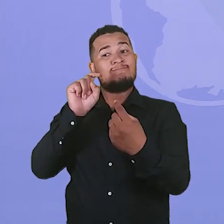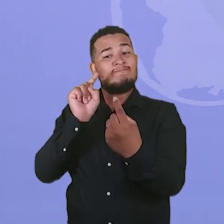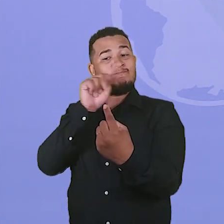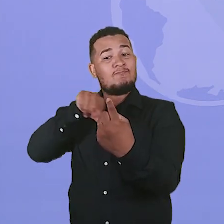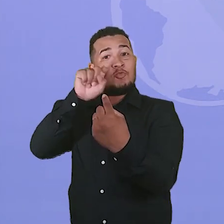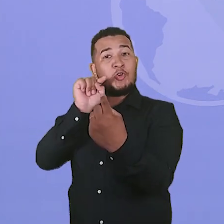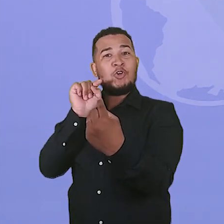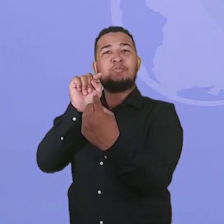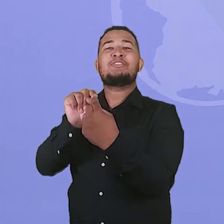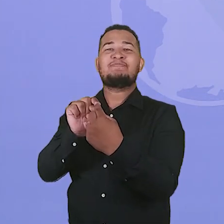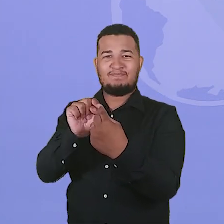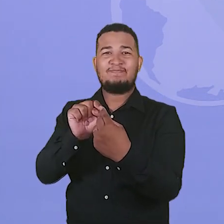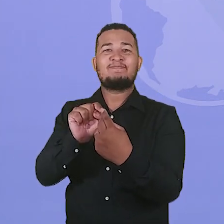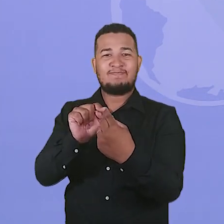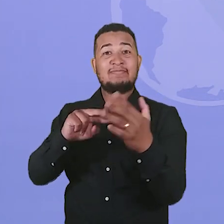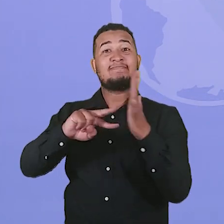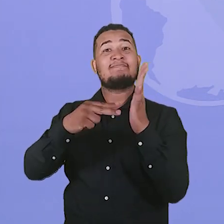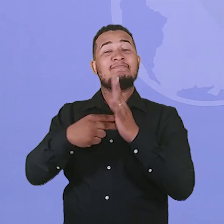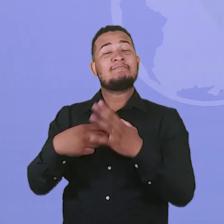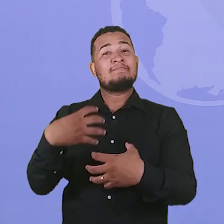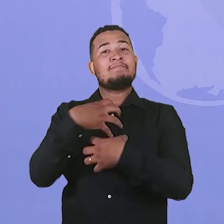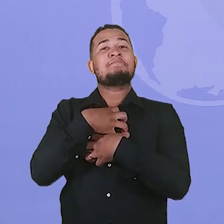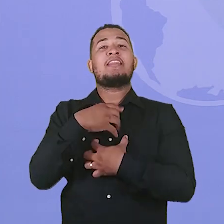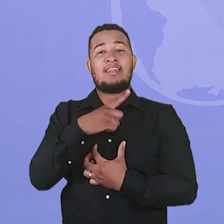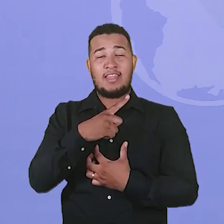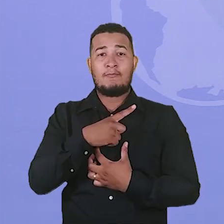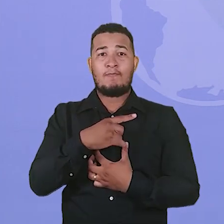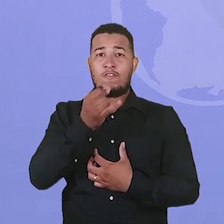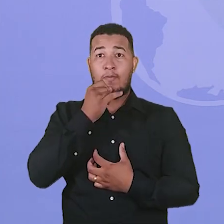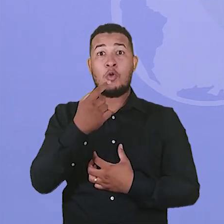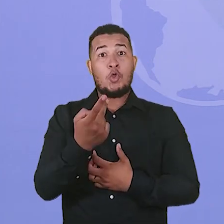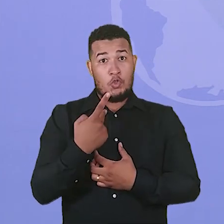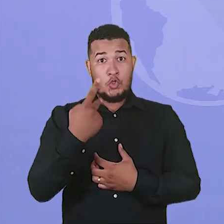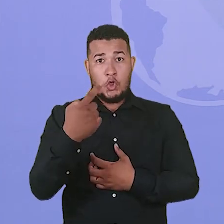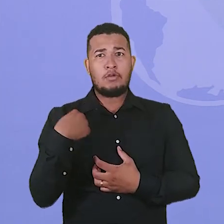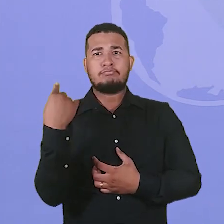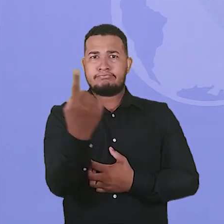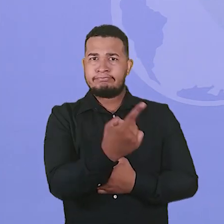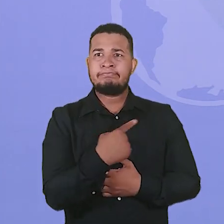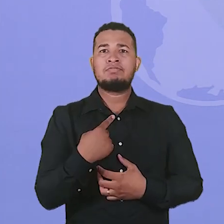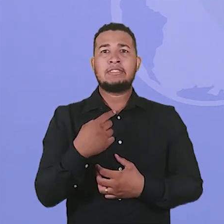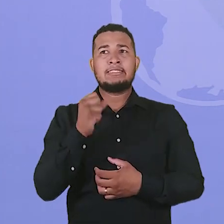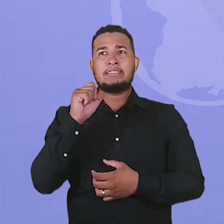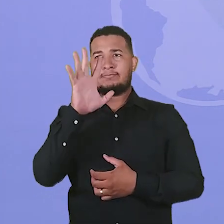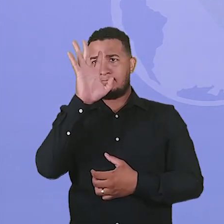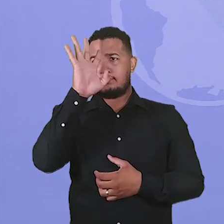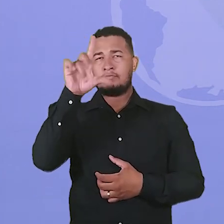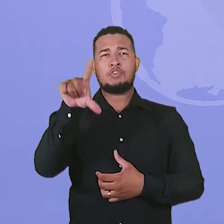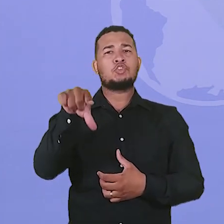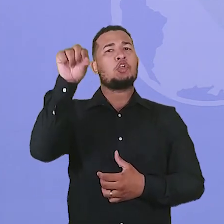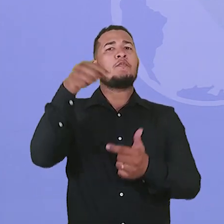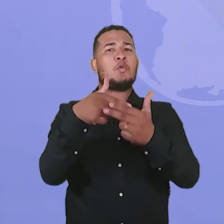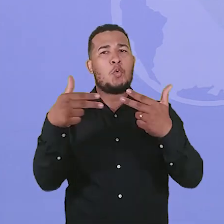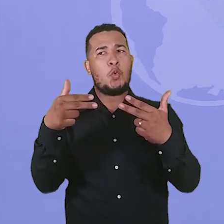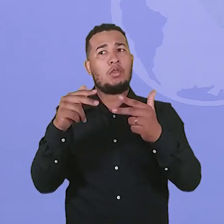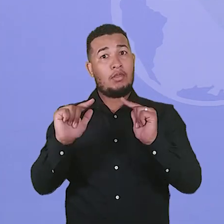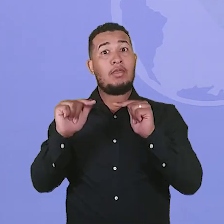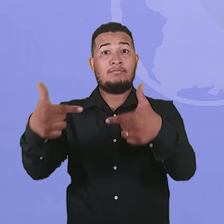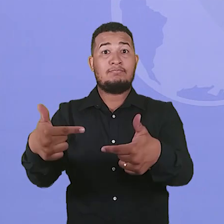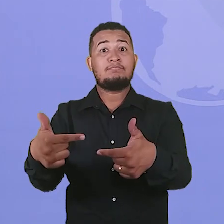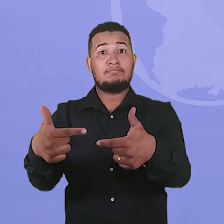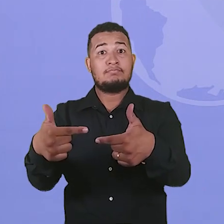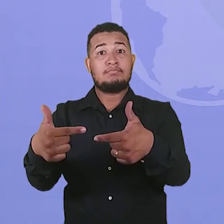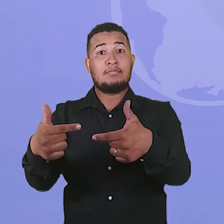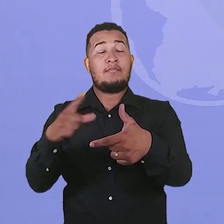uma intenção. Existe um sentido próprio. Eu, você, quando a gente toma uma decisão, parte para uma